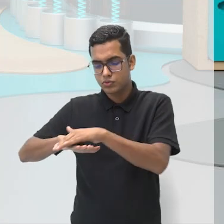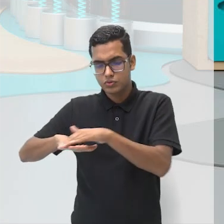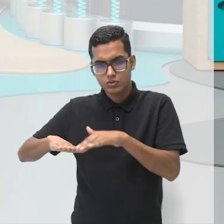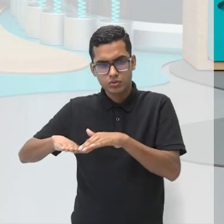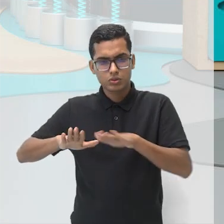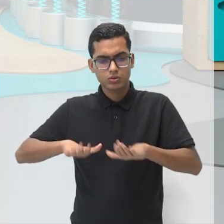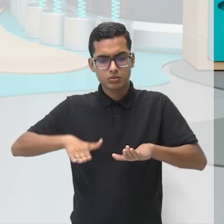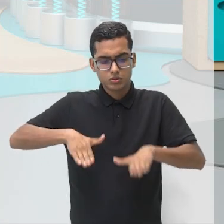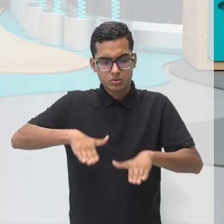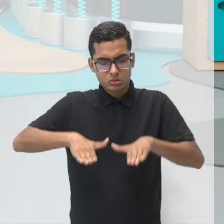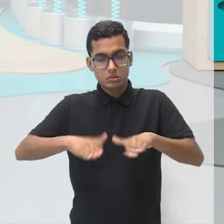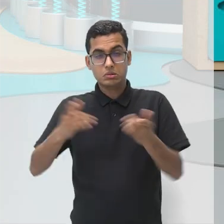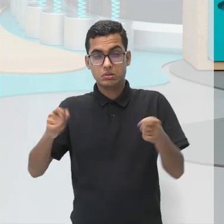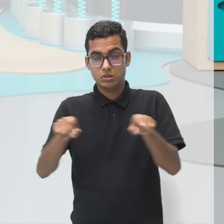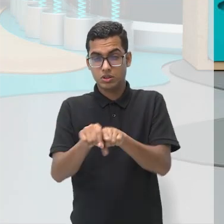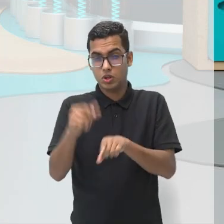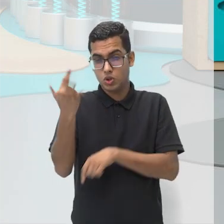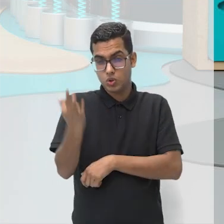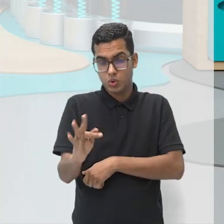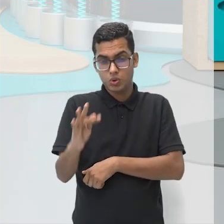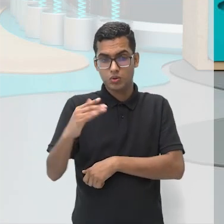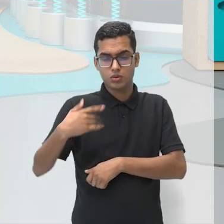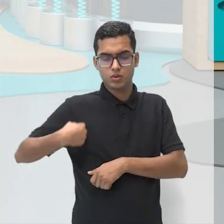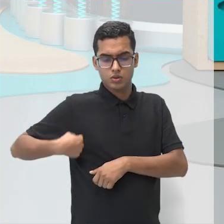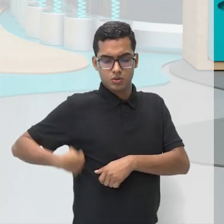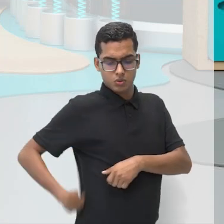nas costas e nos joelhos.